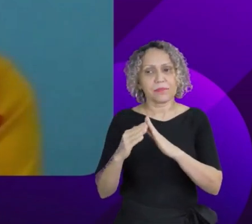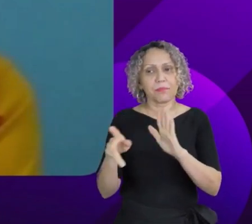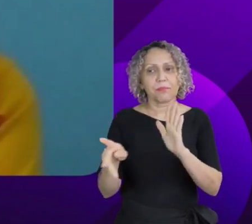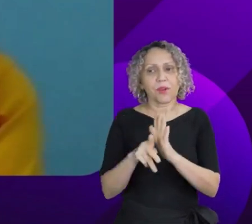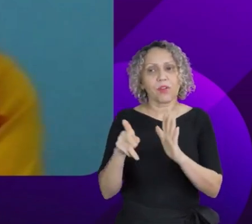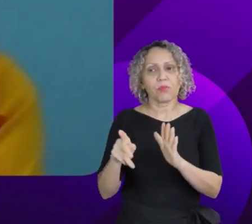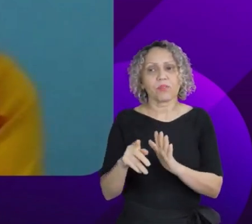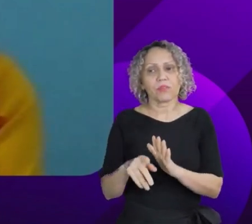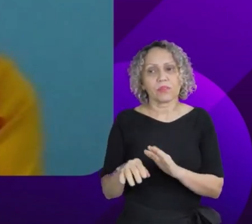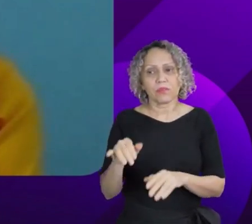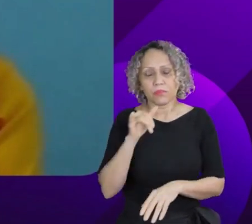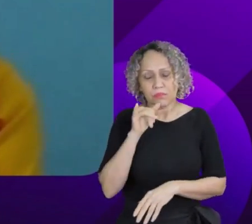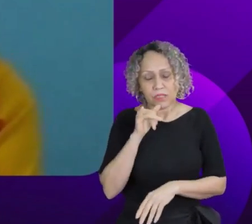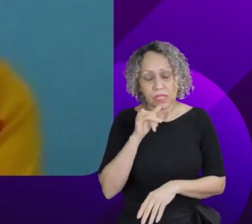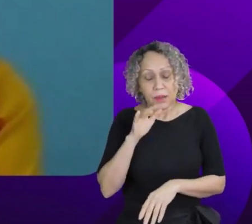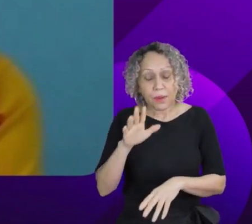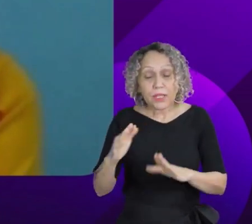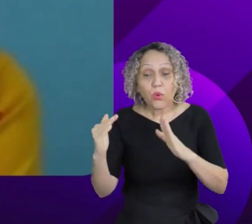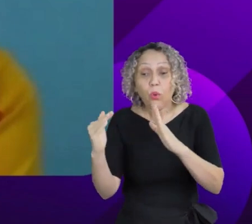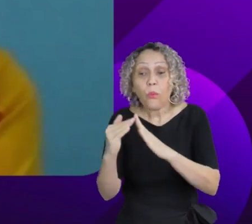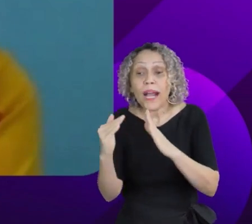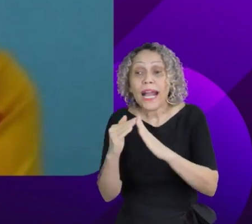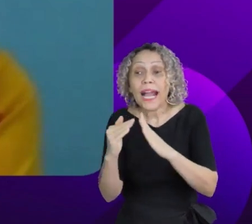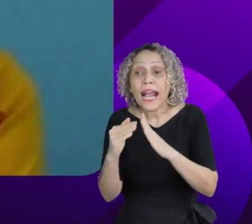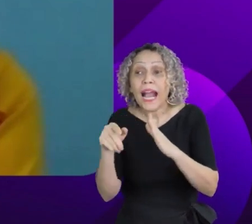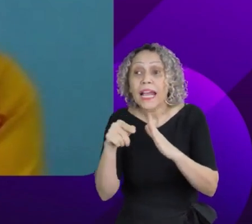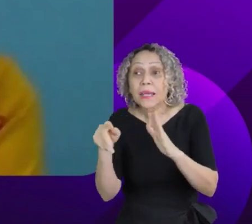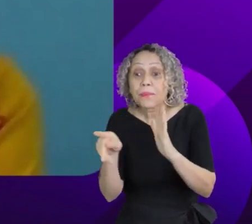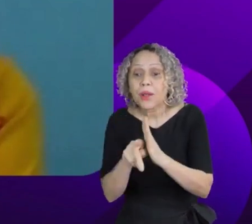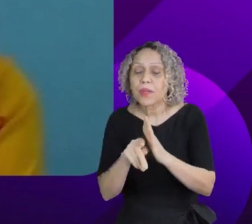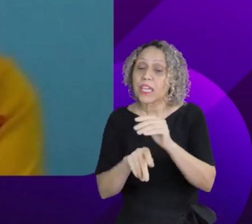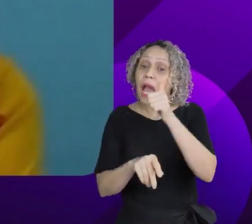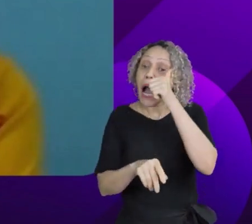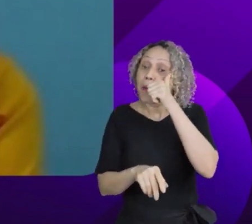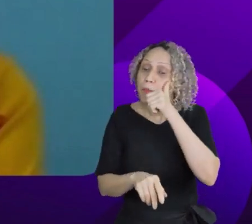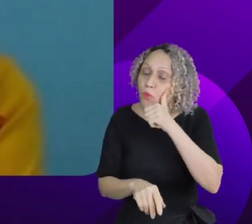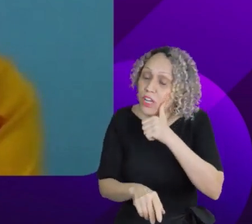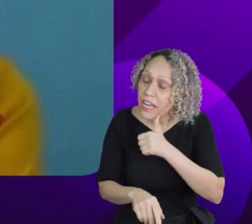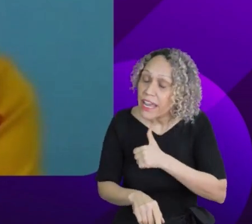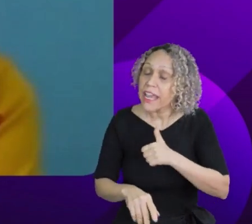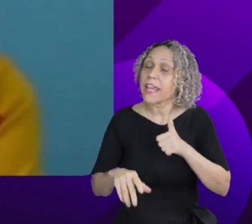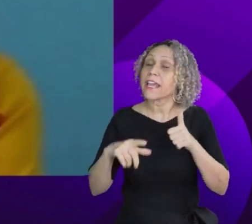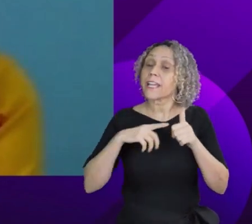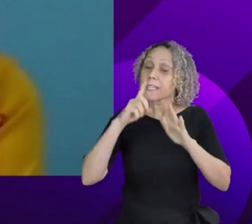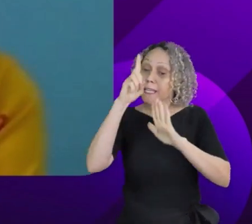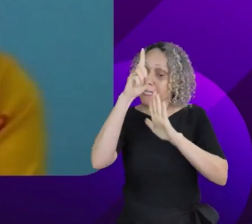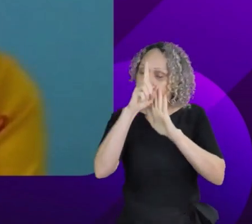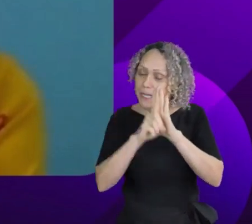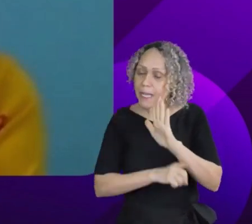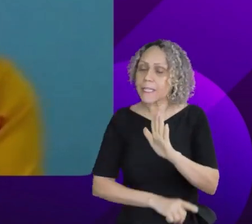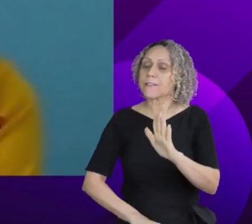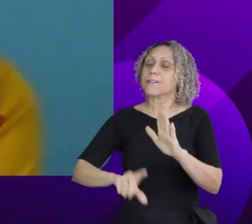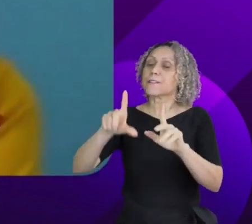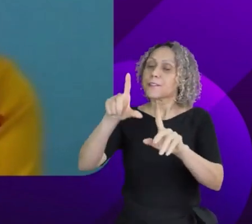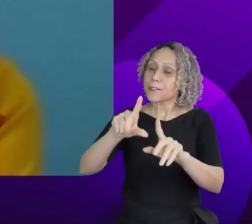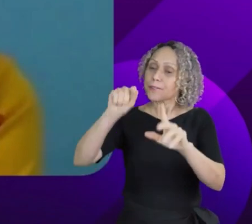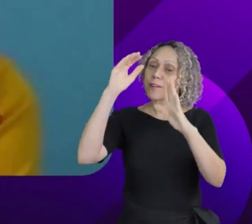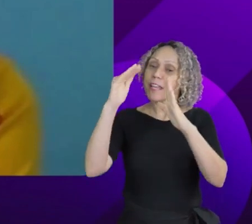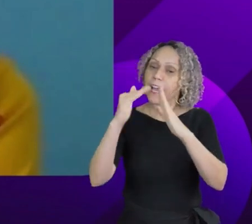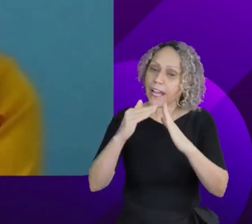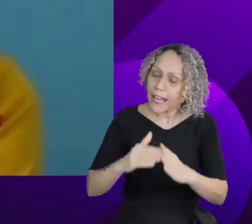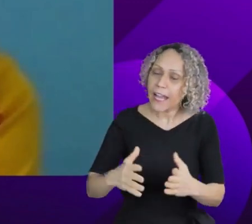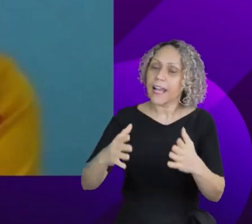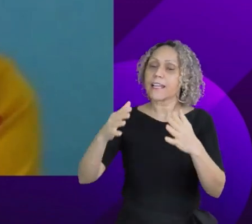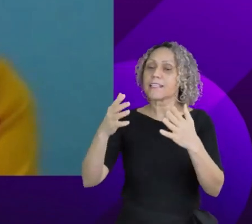por autogestão, uma moradia em que a mulher tenha direito em escolher o que ela quer, do tamanho que ela quer, né, e o local que ela quer,